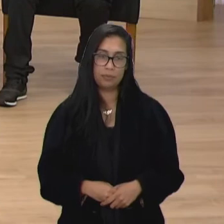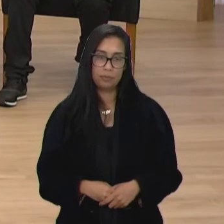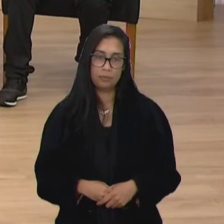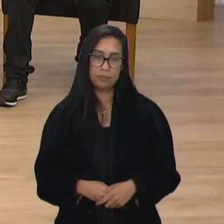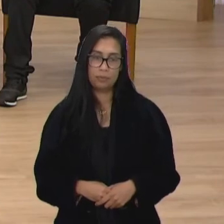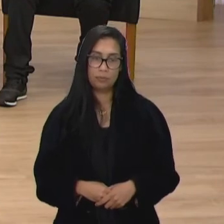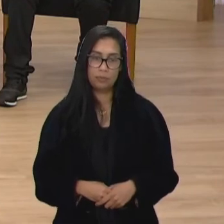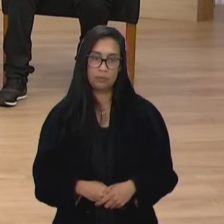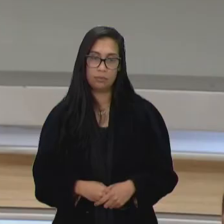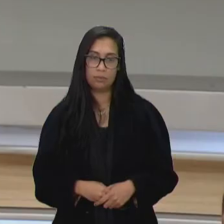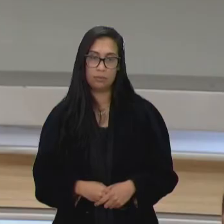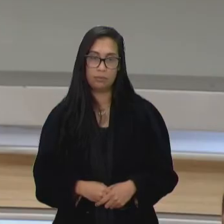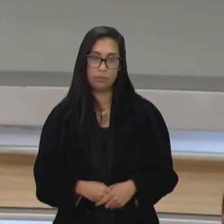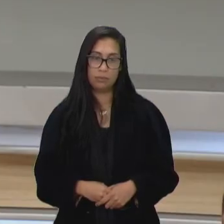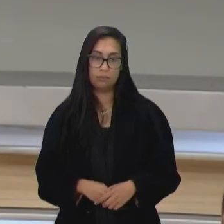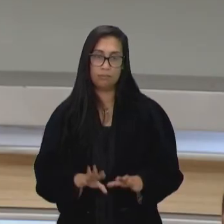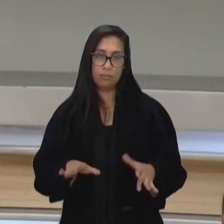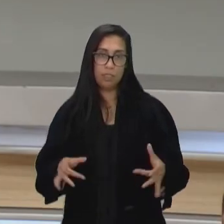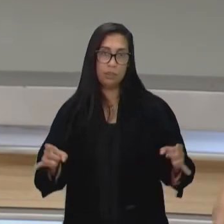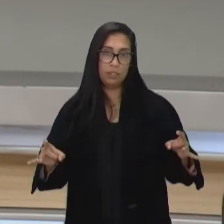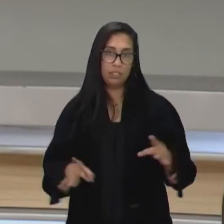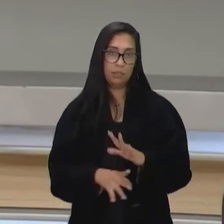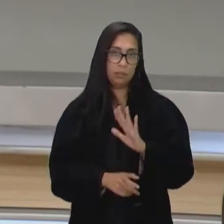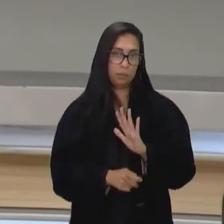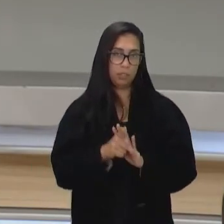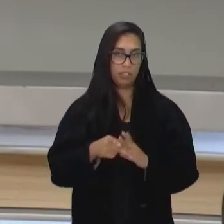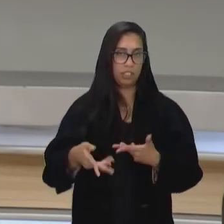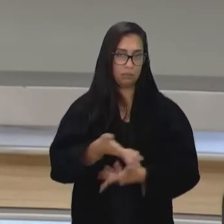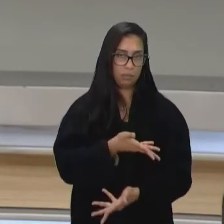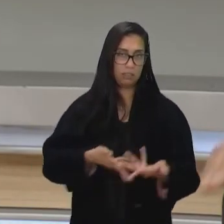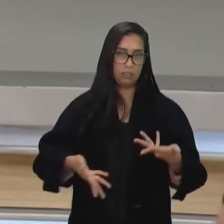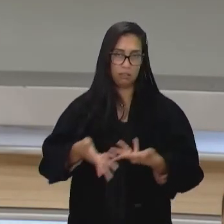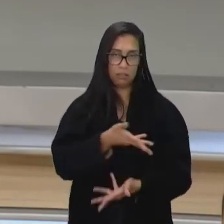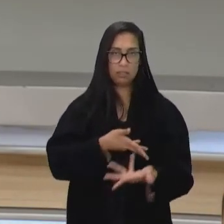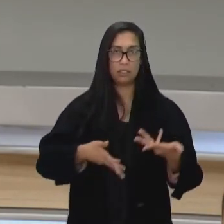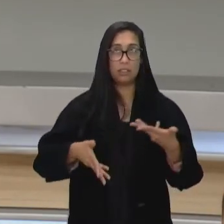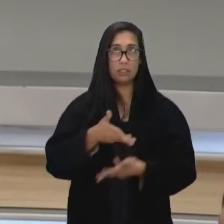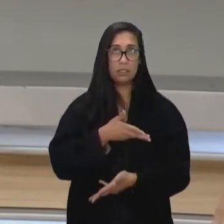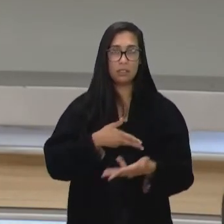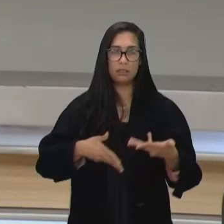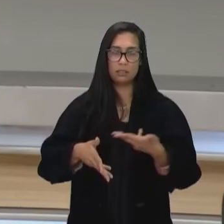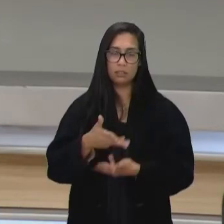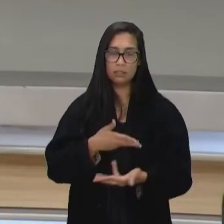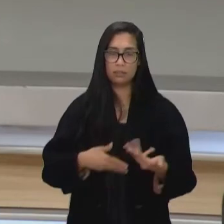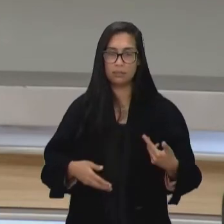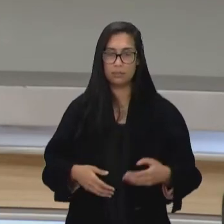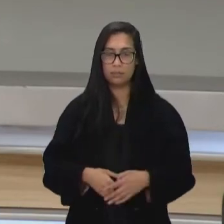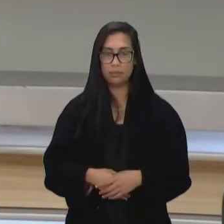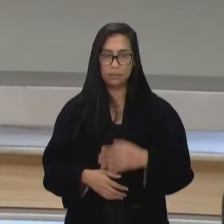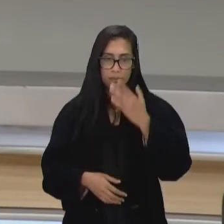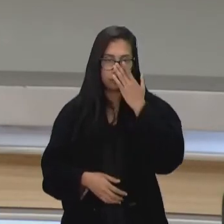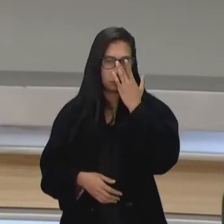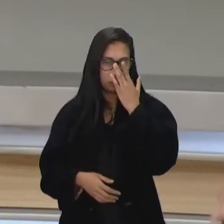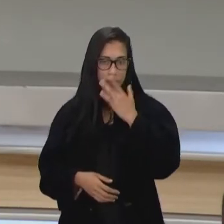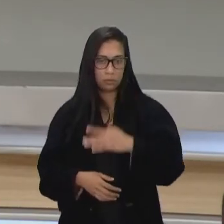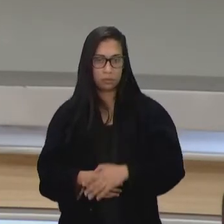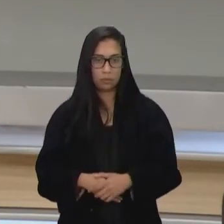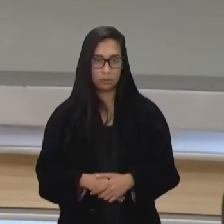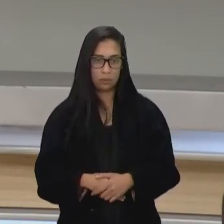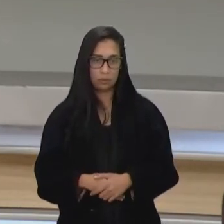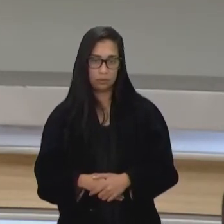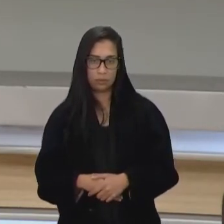em finalização aqui do nosso projeto, da nossa conversa, do nosso estilo podcast aqui, só que com